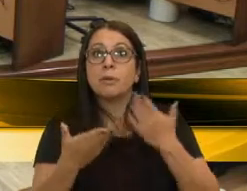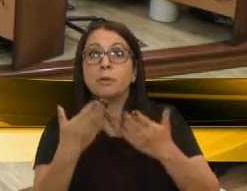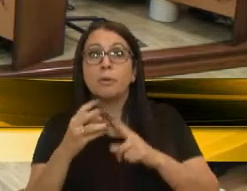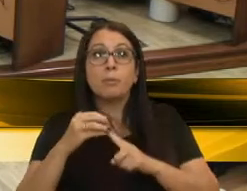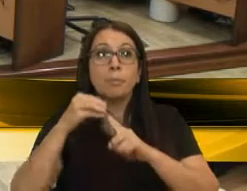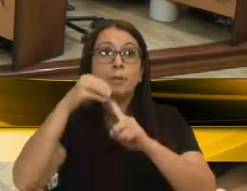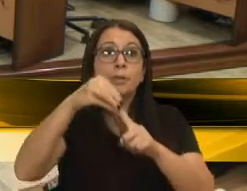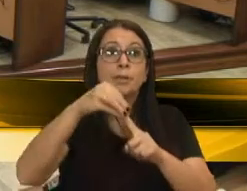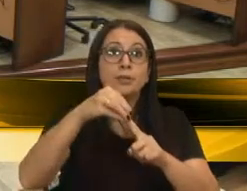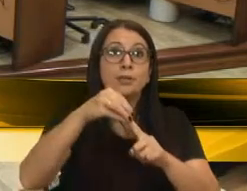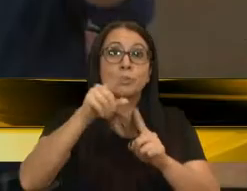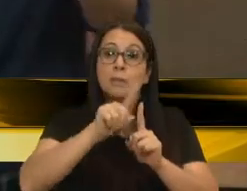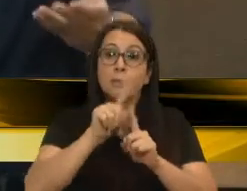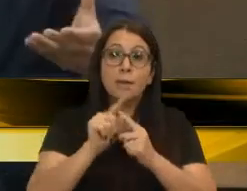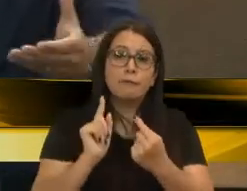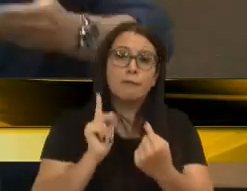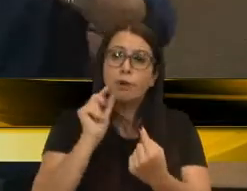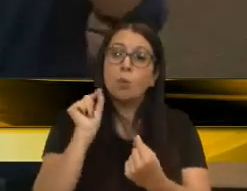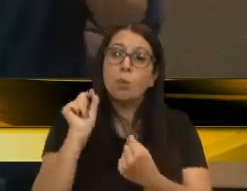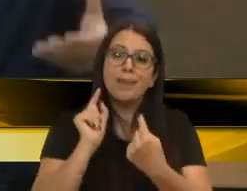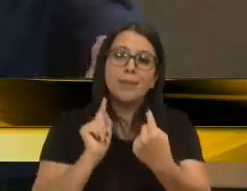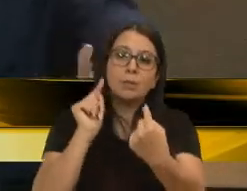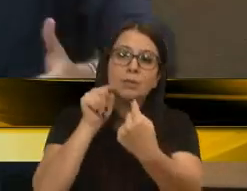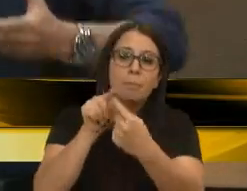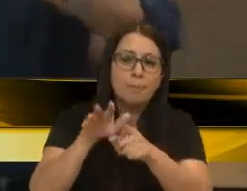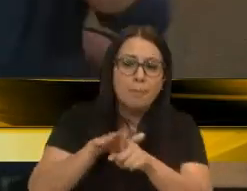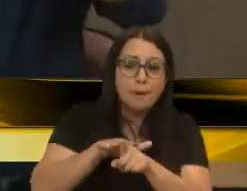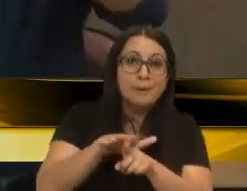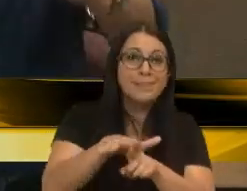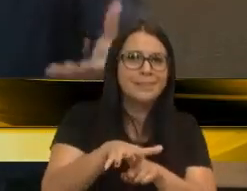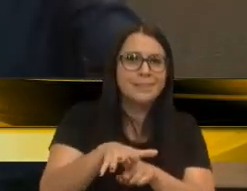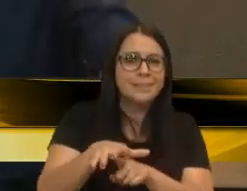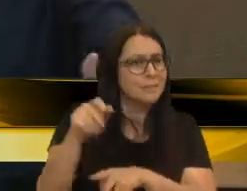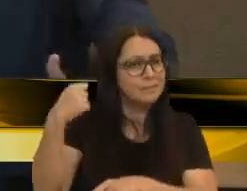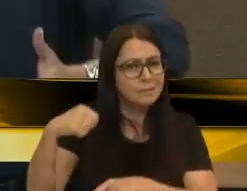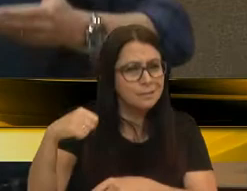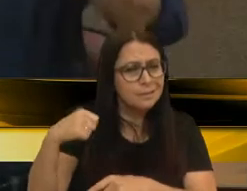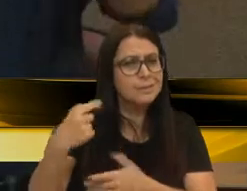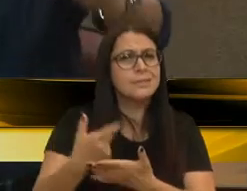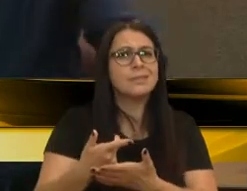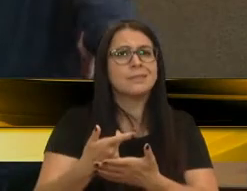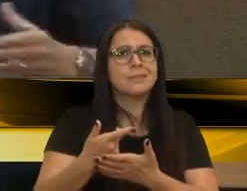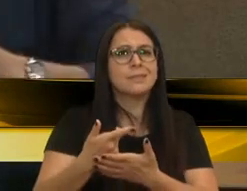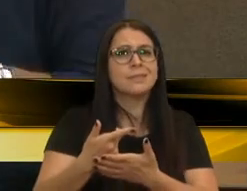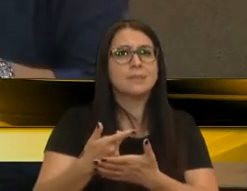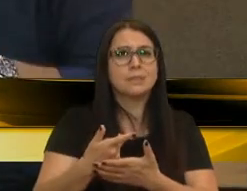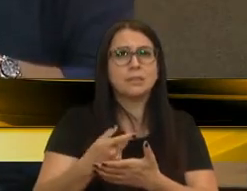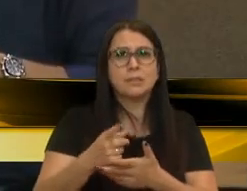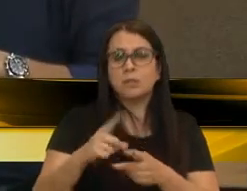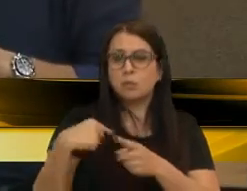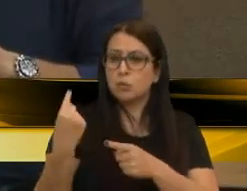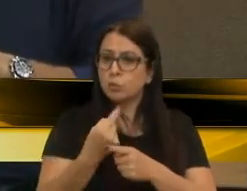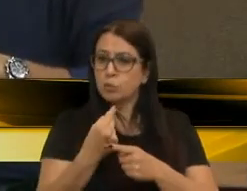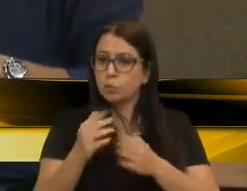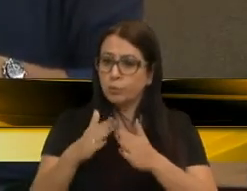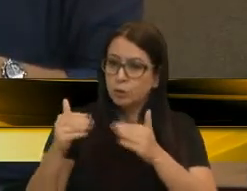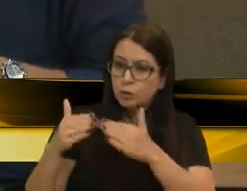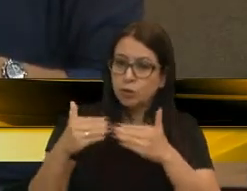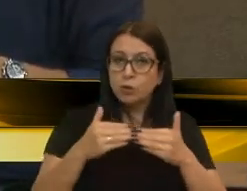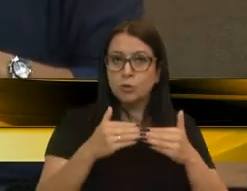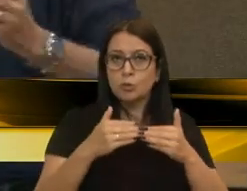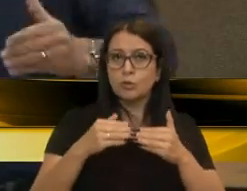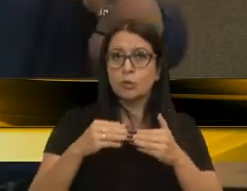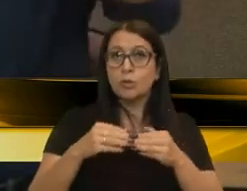prioridade, como ir ao encontro das demandas, necessidades e anseios da comunidade da terceira idade,